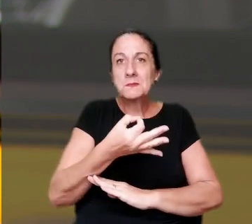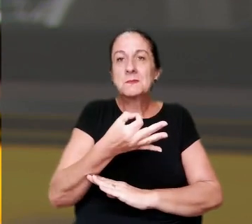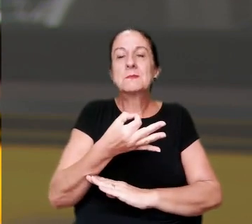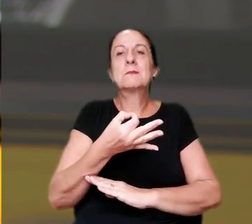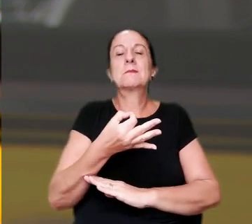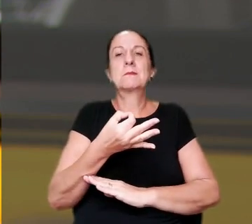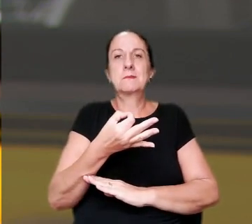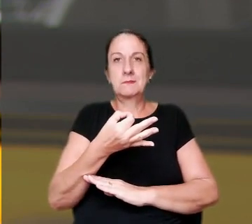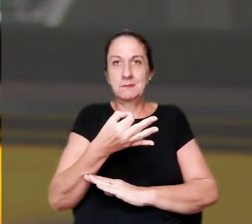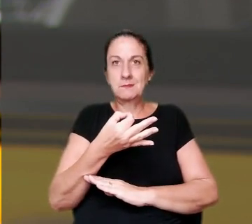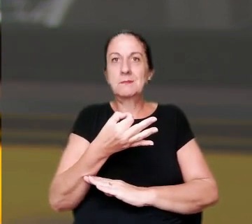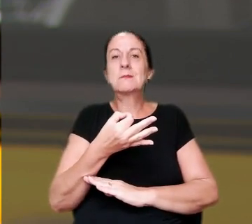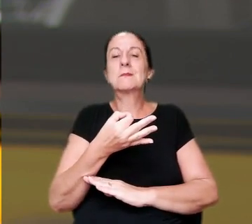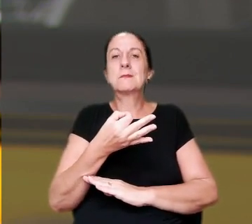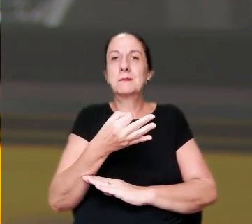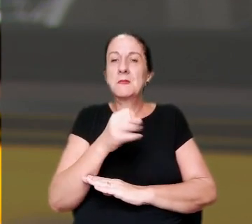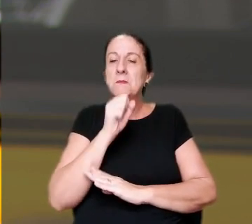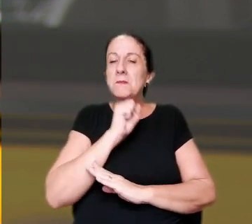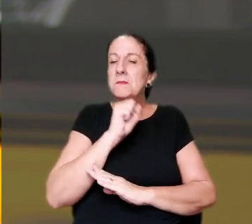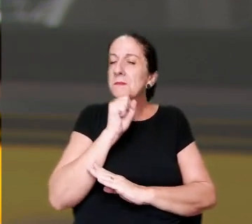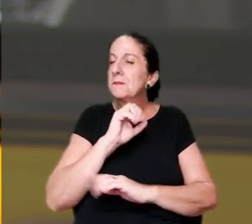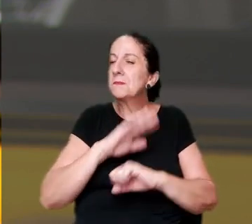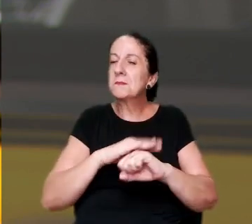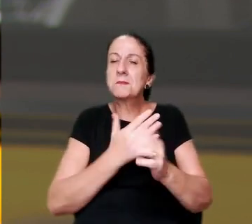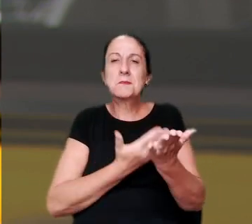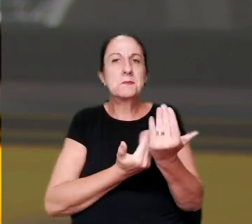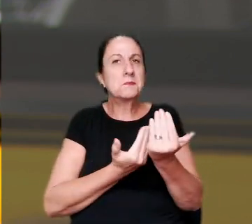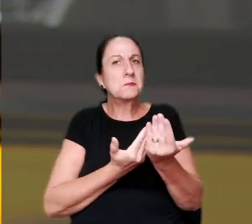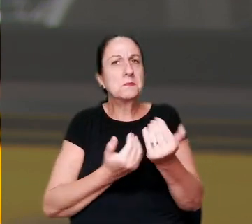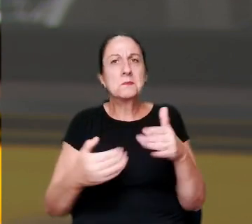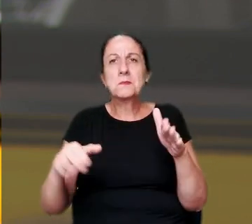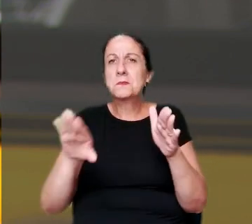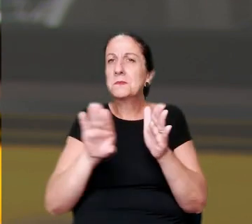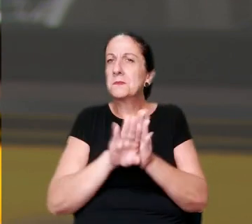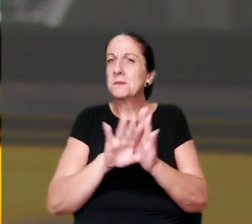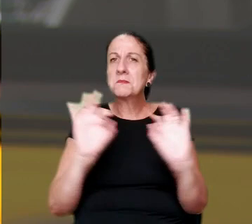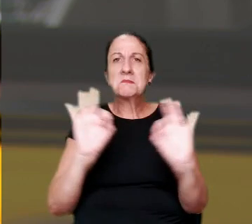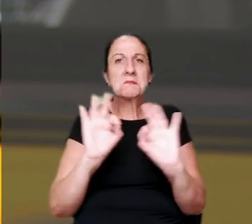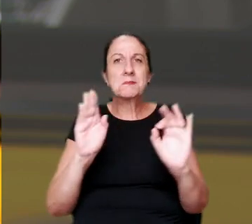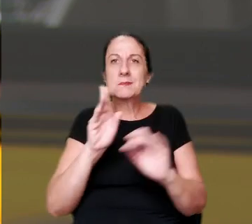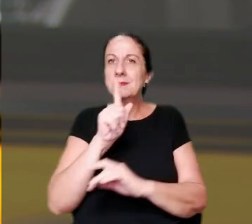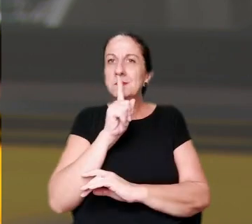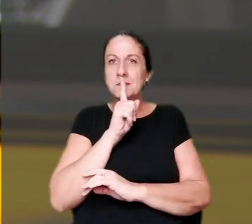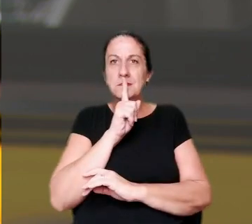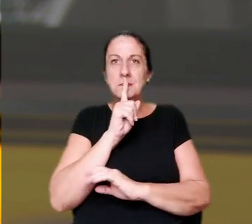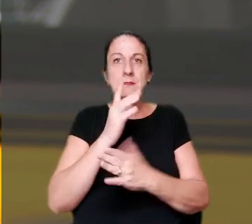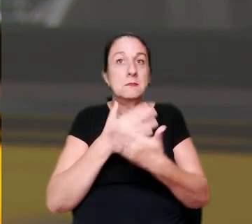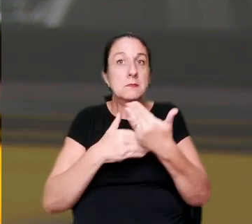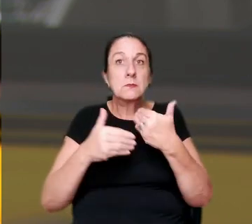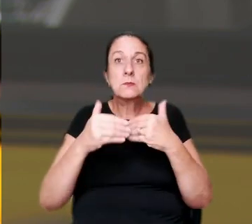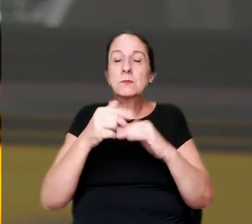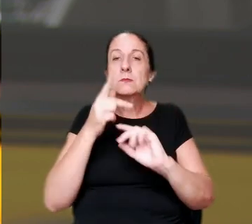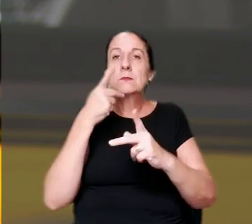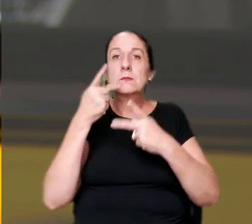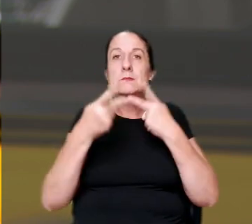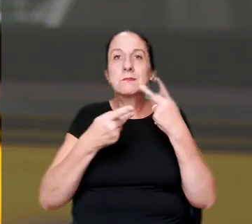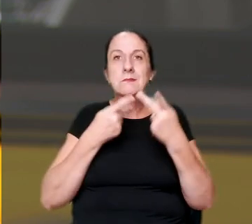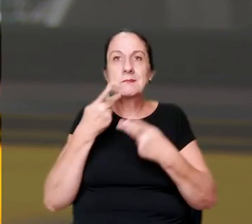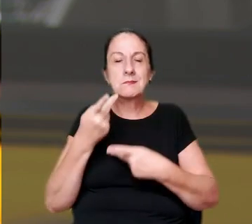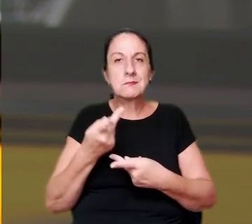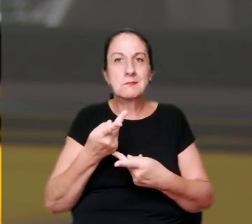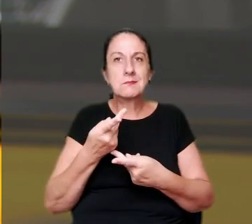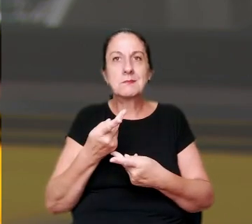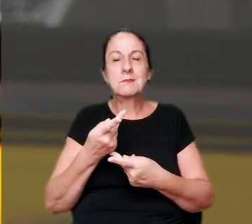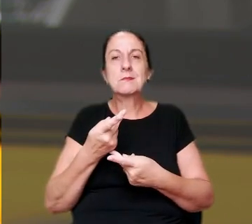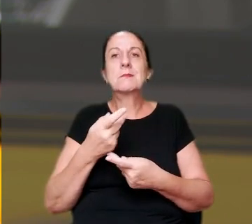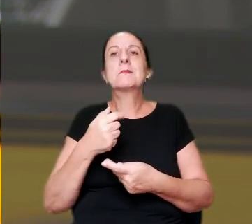opinião. Entre dos mais velhos aos mais novos que chegavam. Ninguém se calava, todo mundo falava.